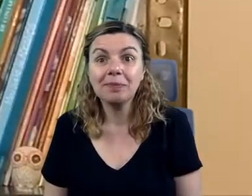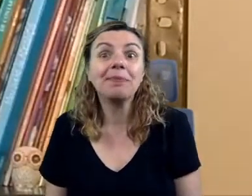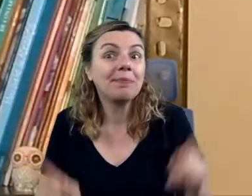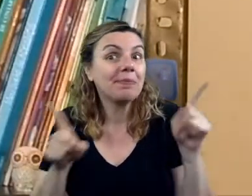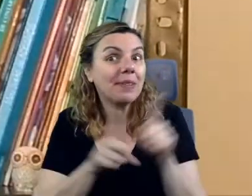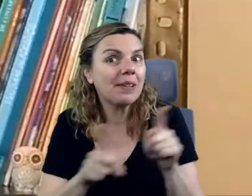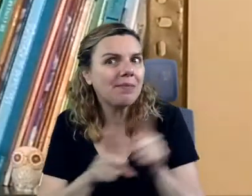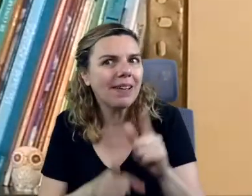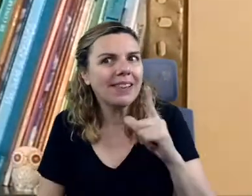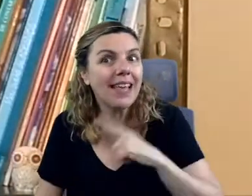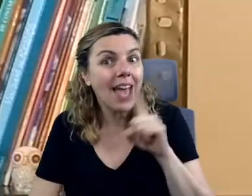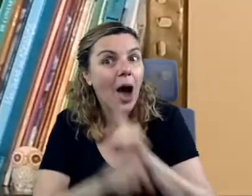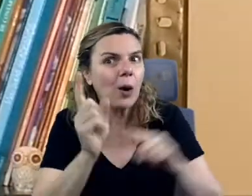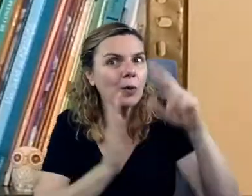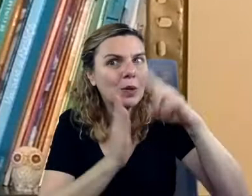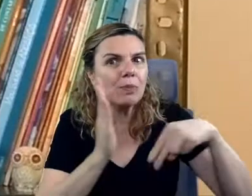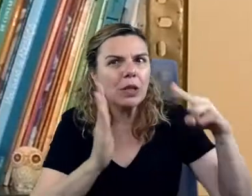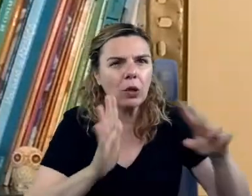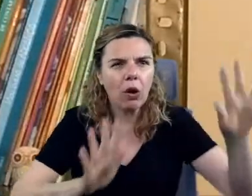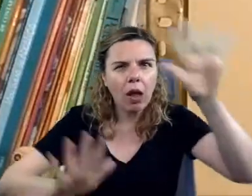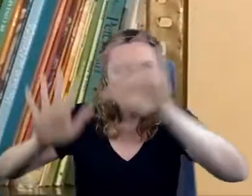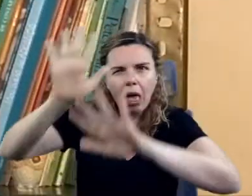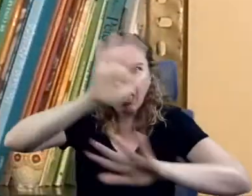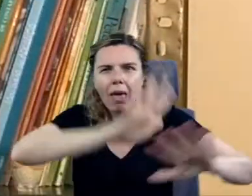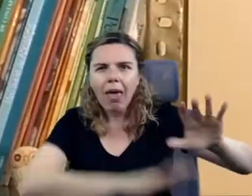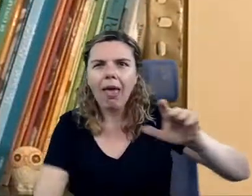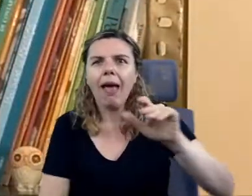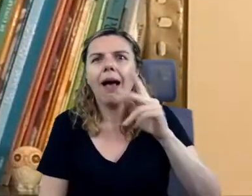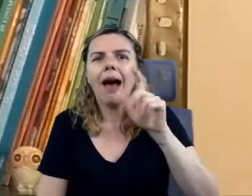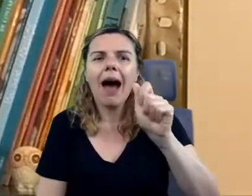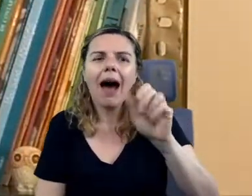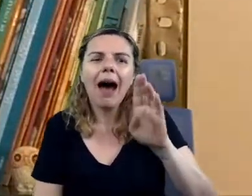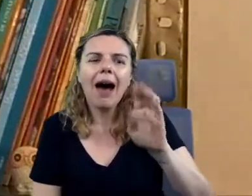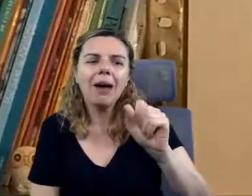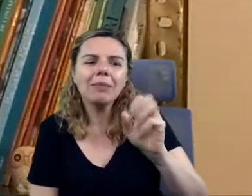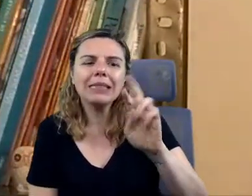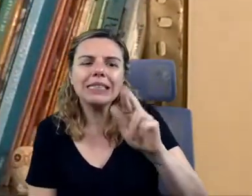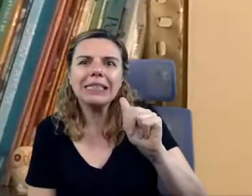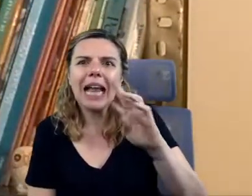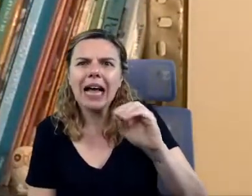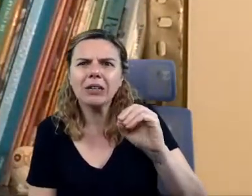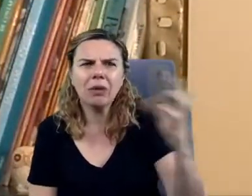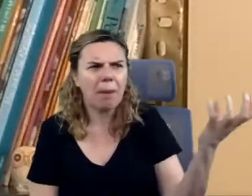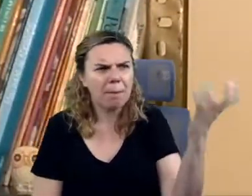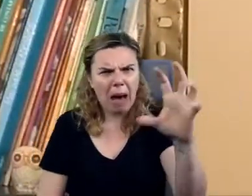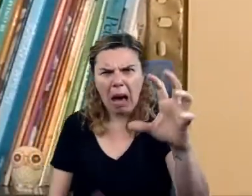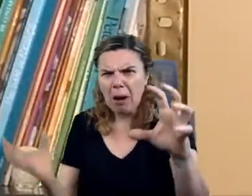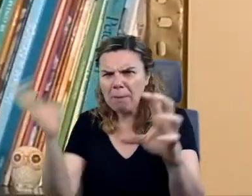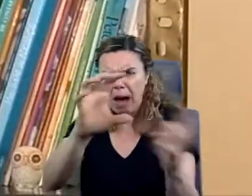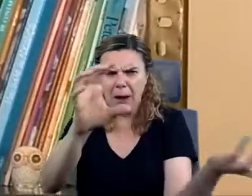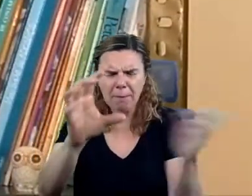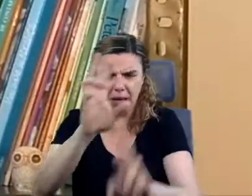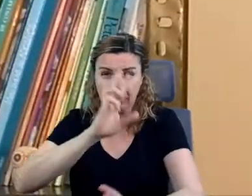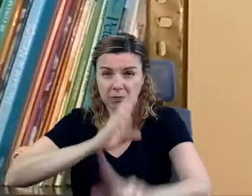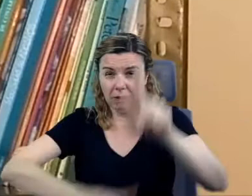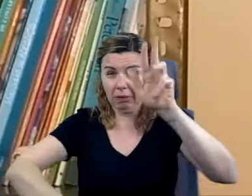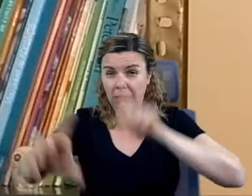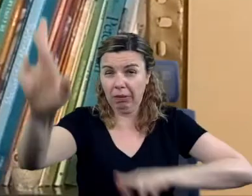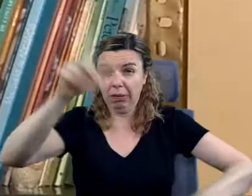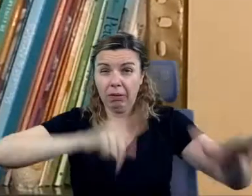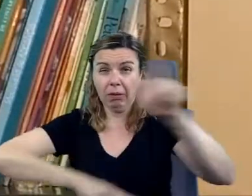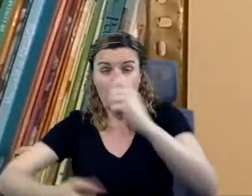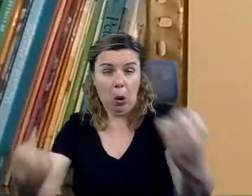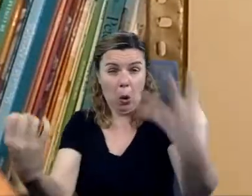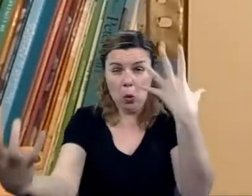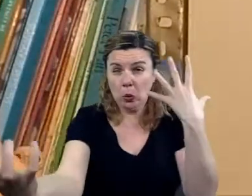E há também pintores abstratos, que enchem seus quadros de sonhos fantásticos,